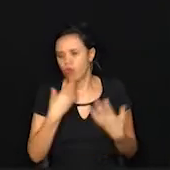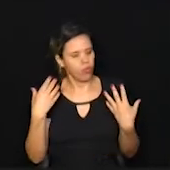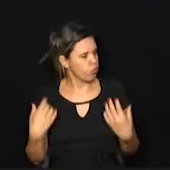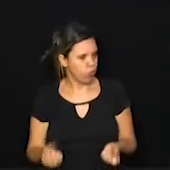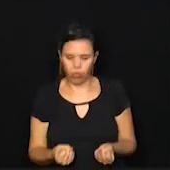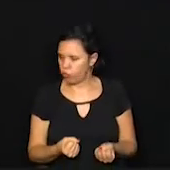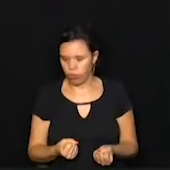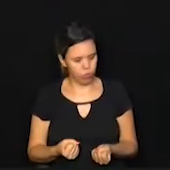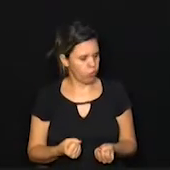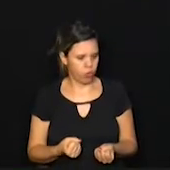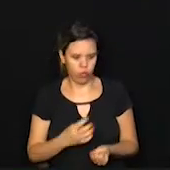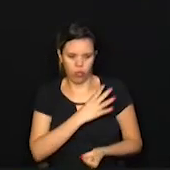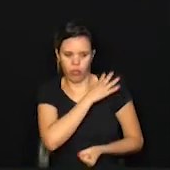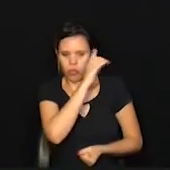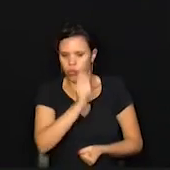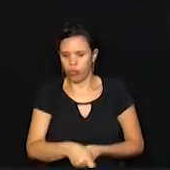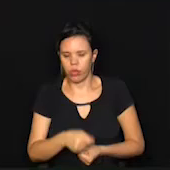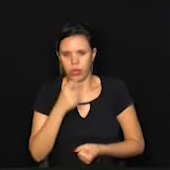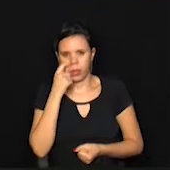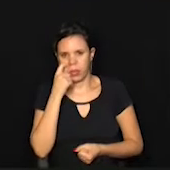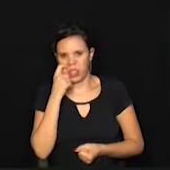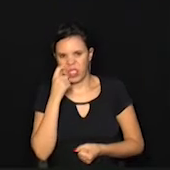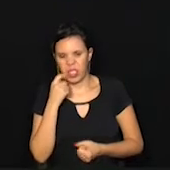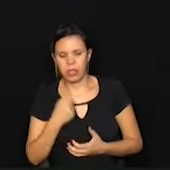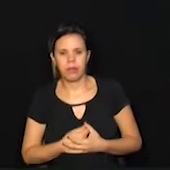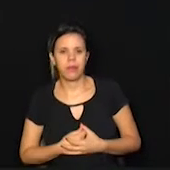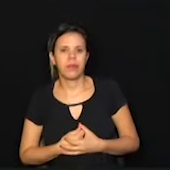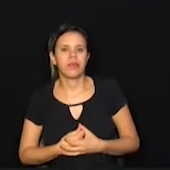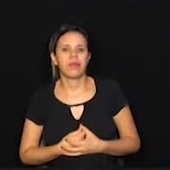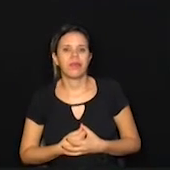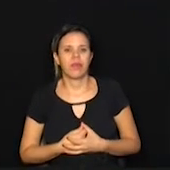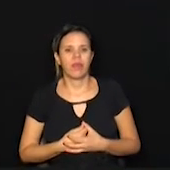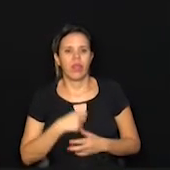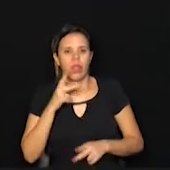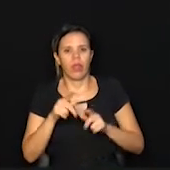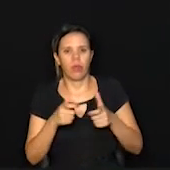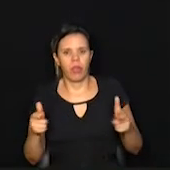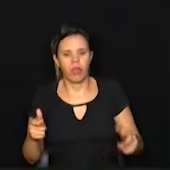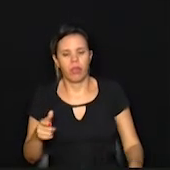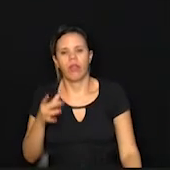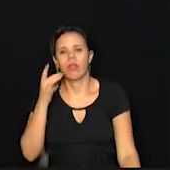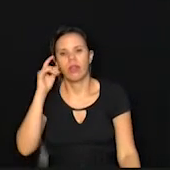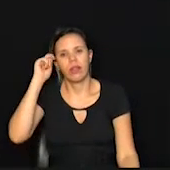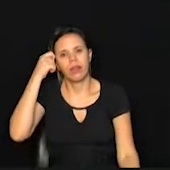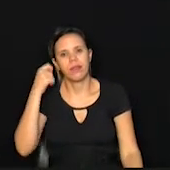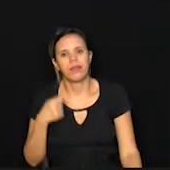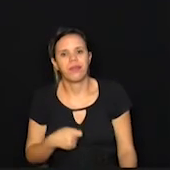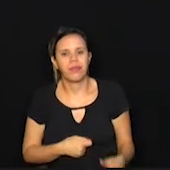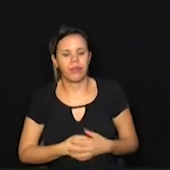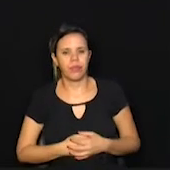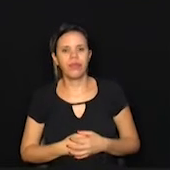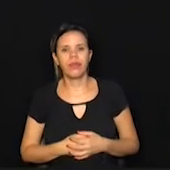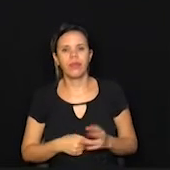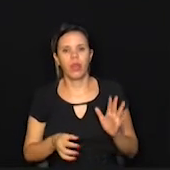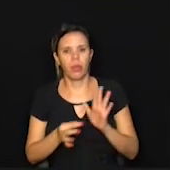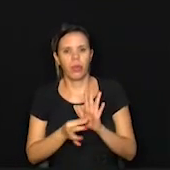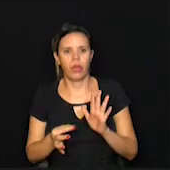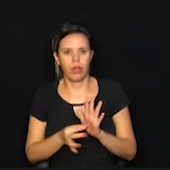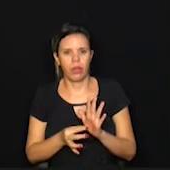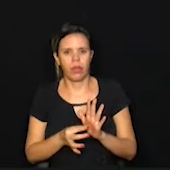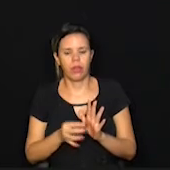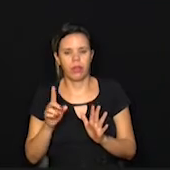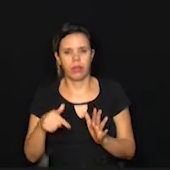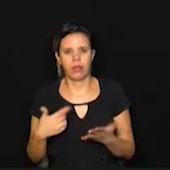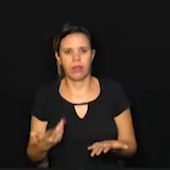aceitamos ditadura a questão agora da presença nele da Resistência à ditadura tem duas figuras Na minha opinião são